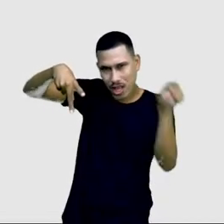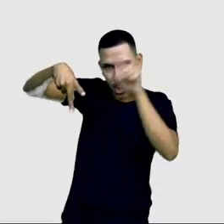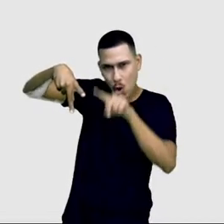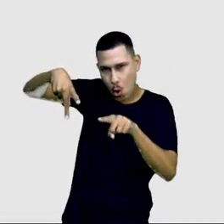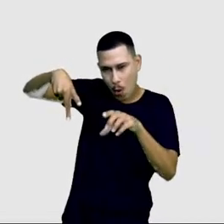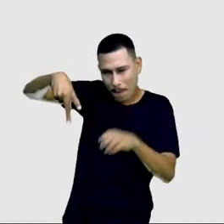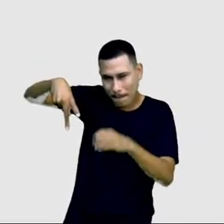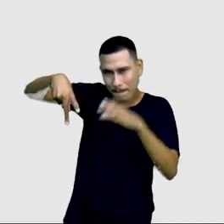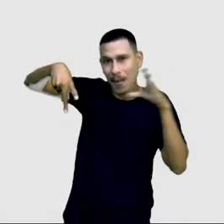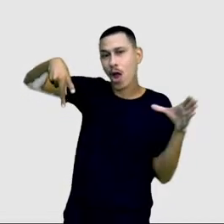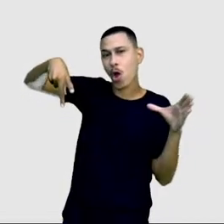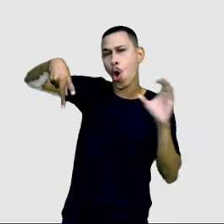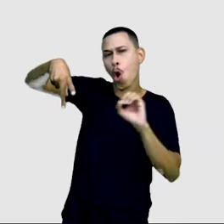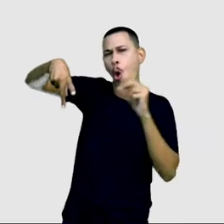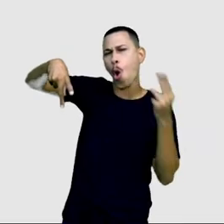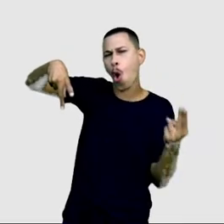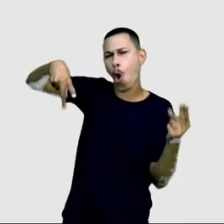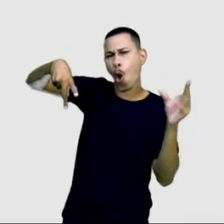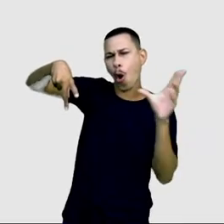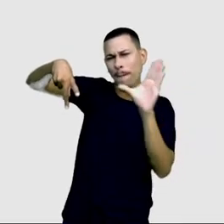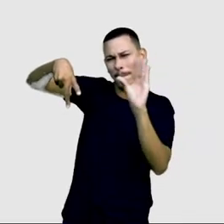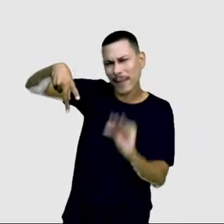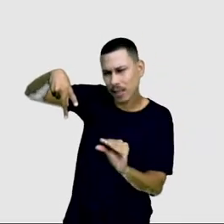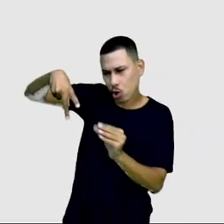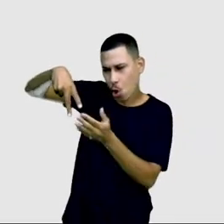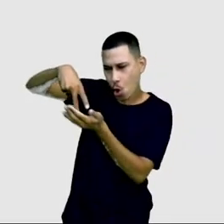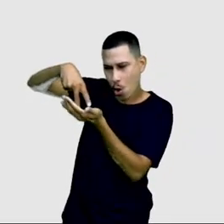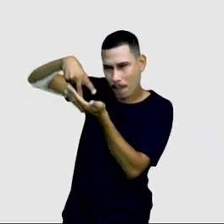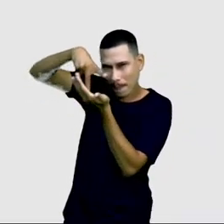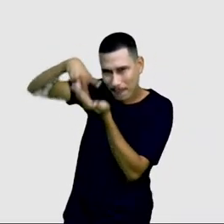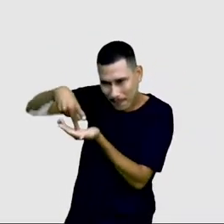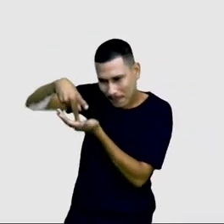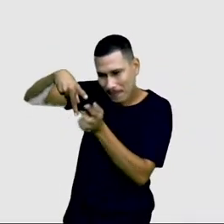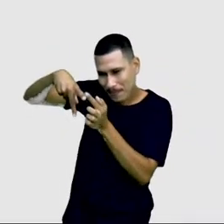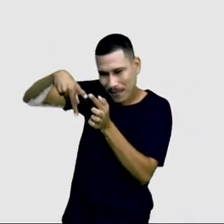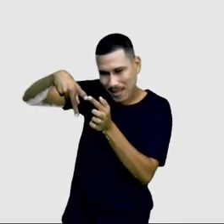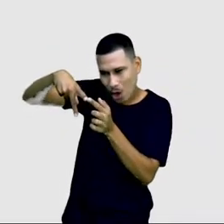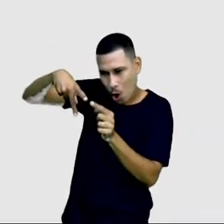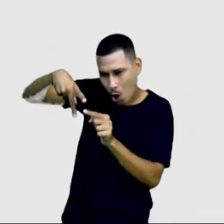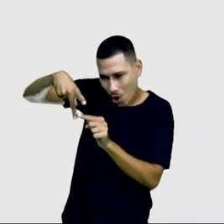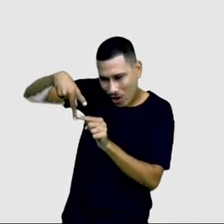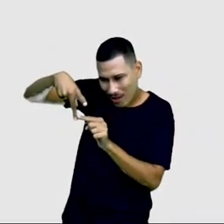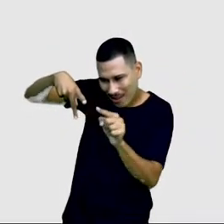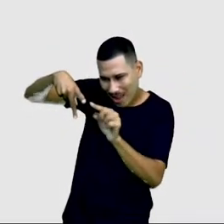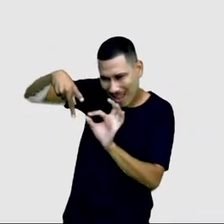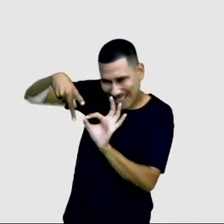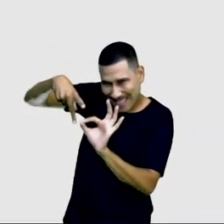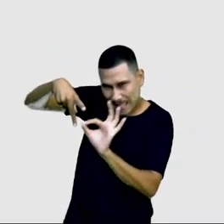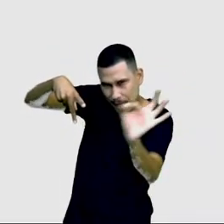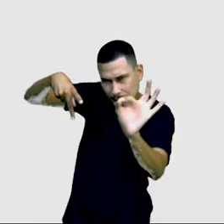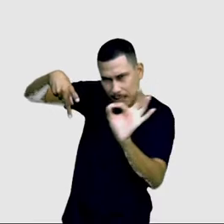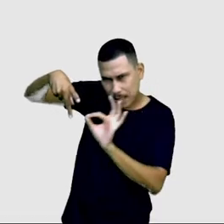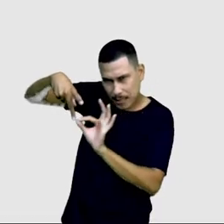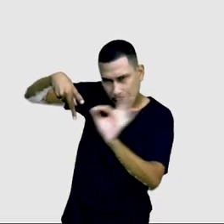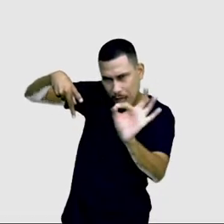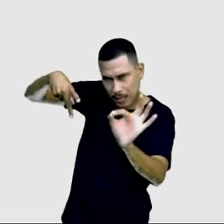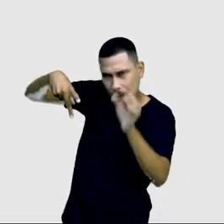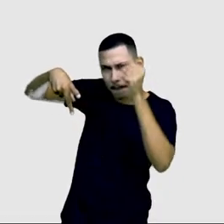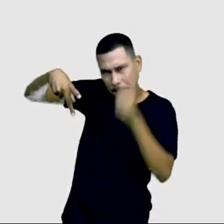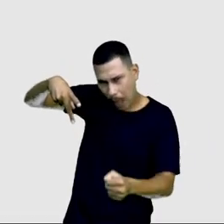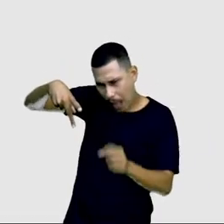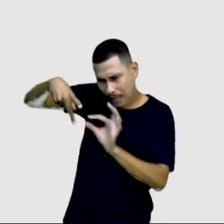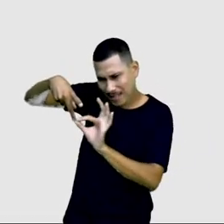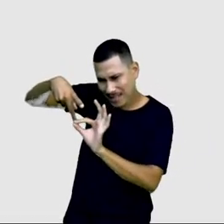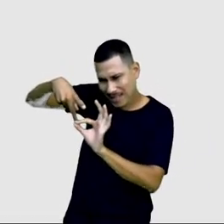menor. E aí essa abertura do compasso marcou uma distância. Como é que nós chamamos essa distância?